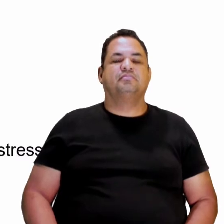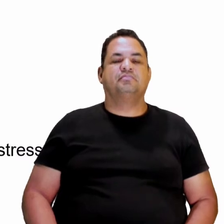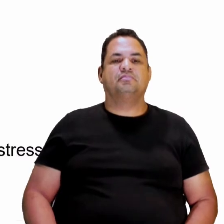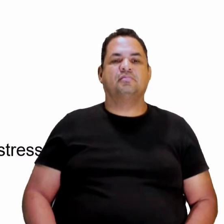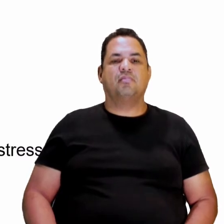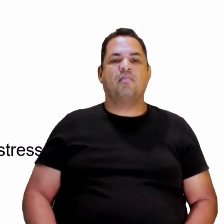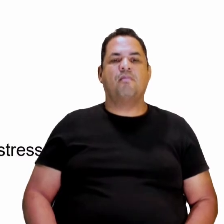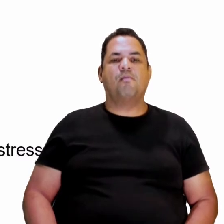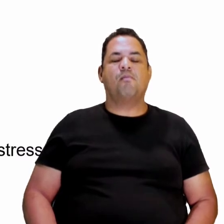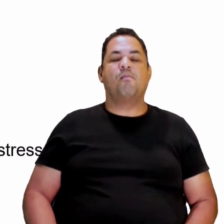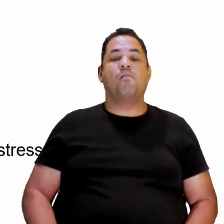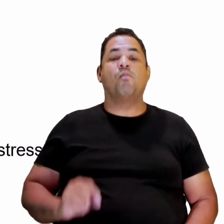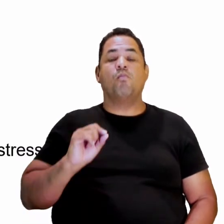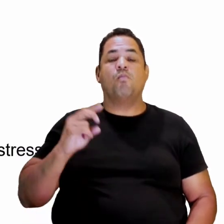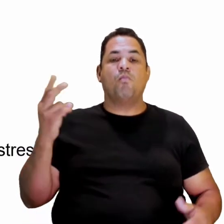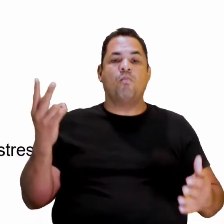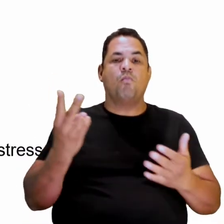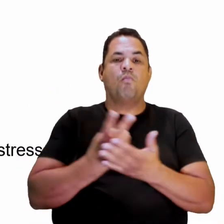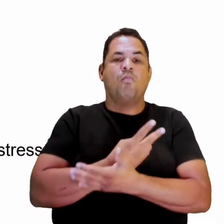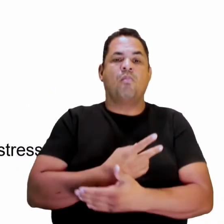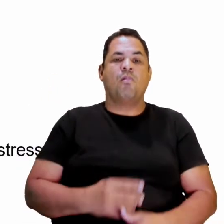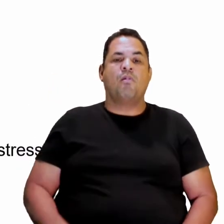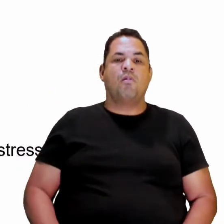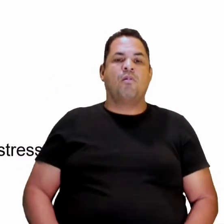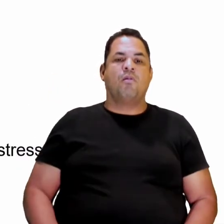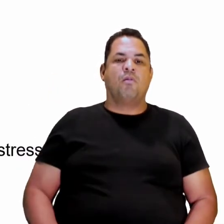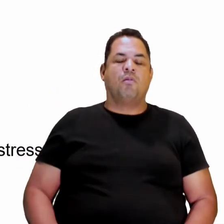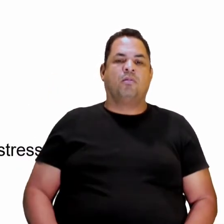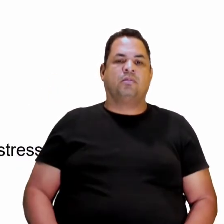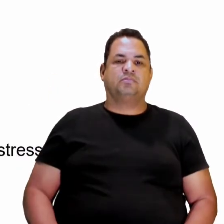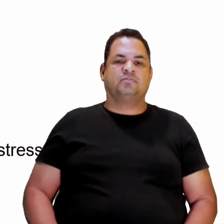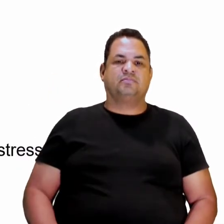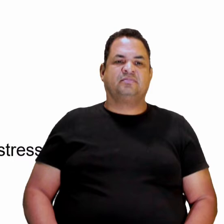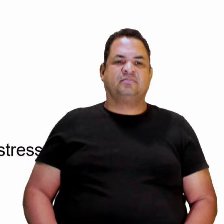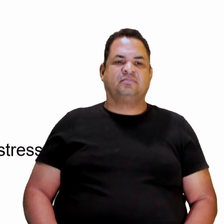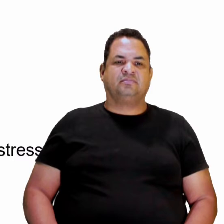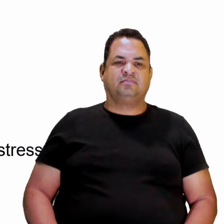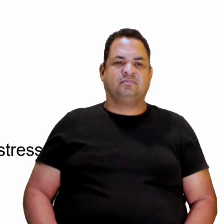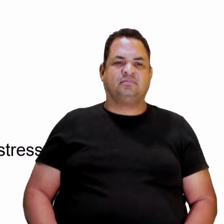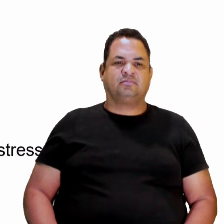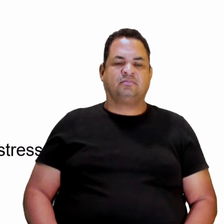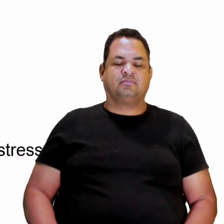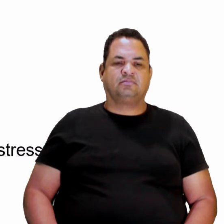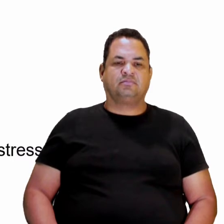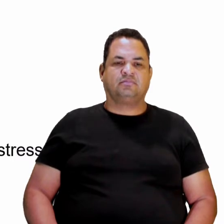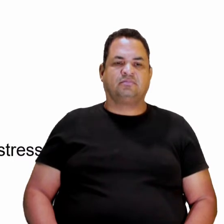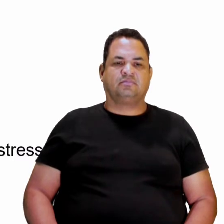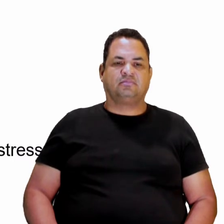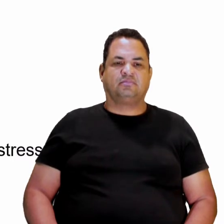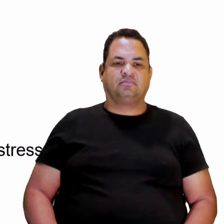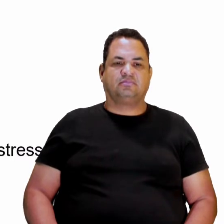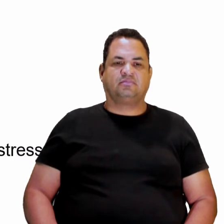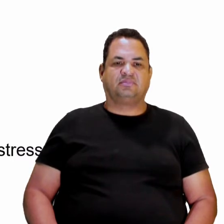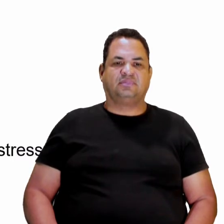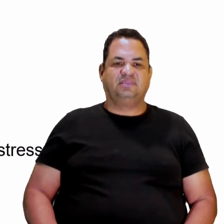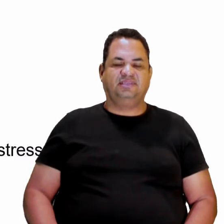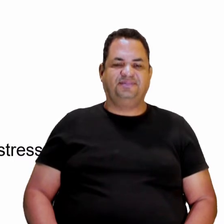stop, perceba, o que aconteceu? Tem o dobro do P aqui. A mesma coisa esse get, vai ficar como